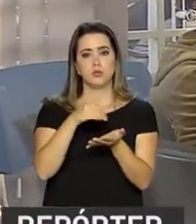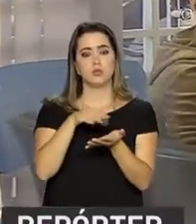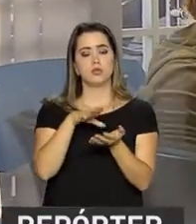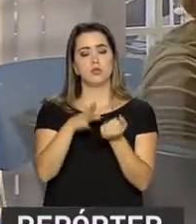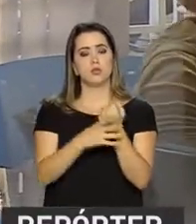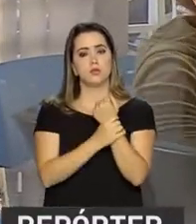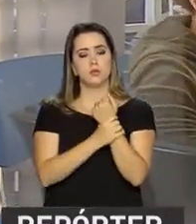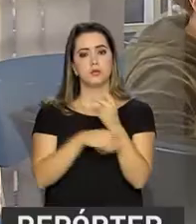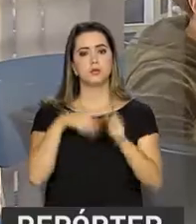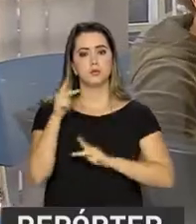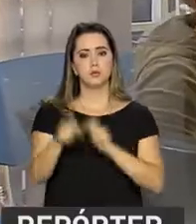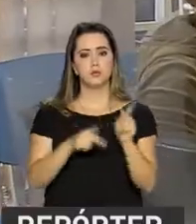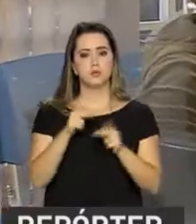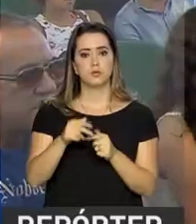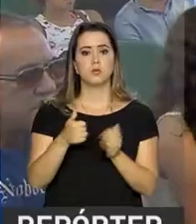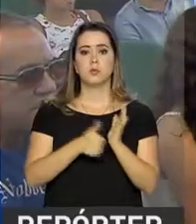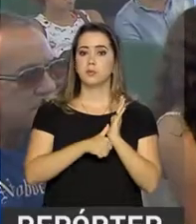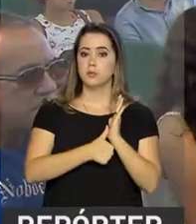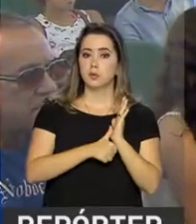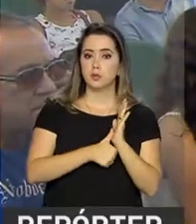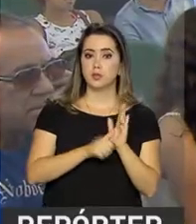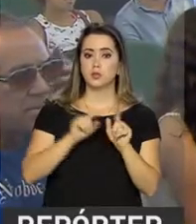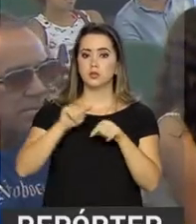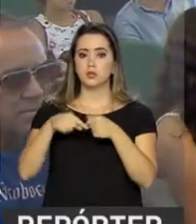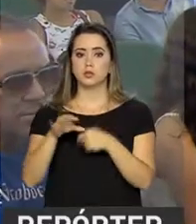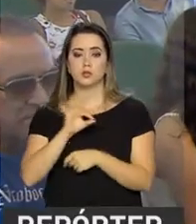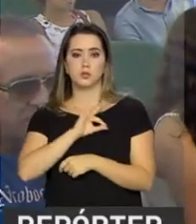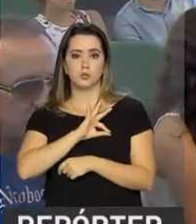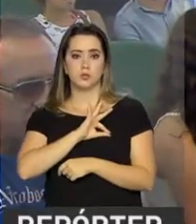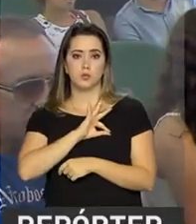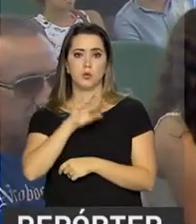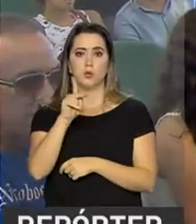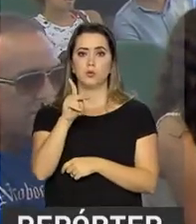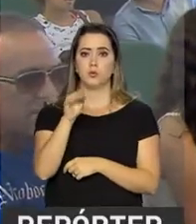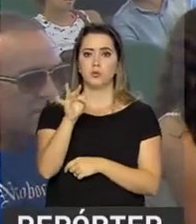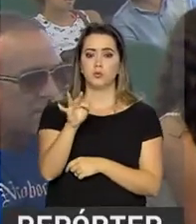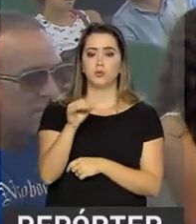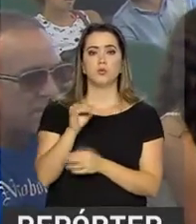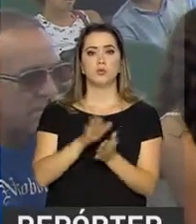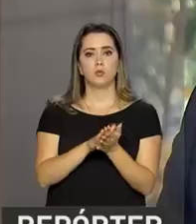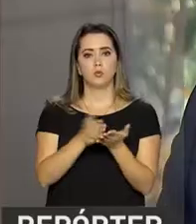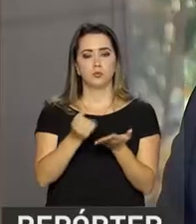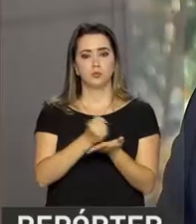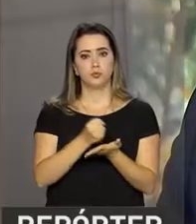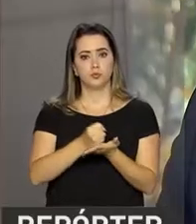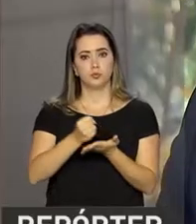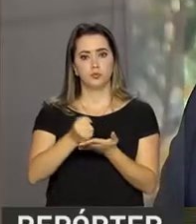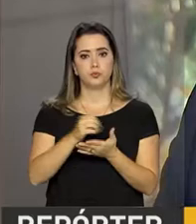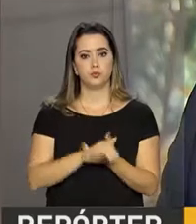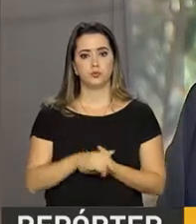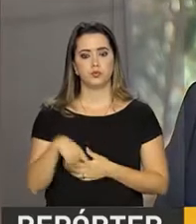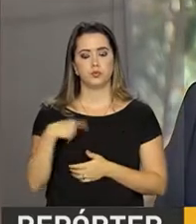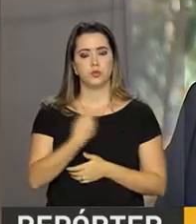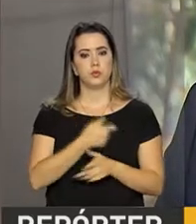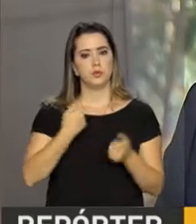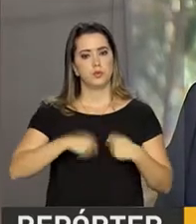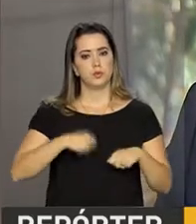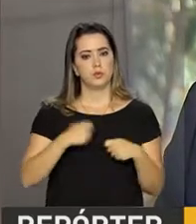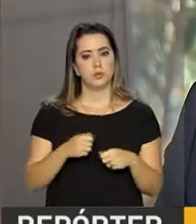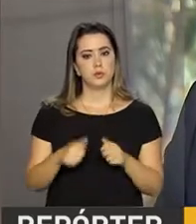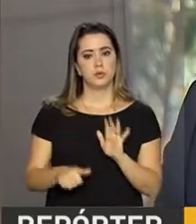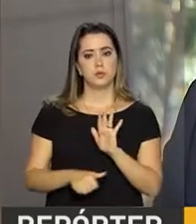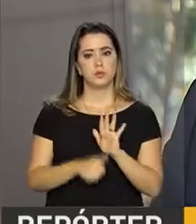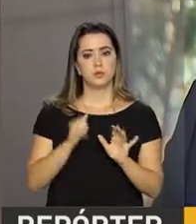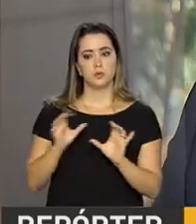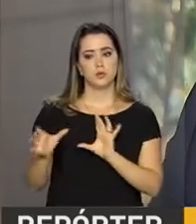dos estados para as identidades e com a polícia federal no caso de passaportes nós precisamos primeiro tem um convênio com